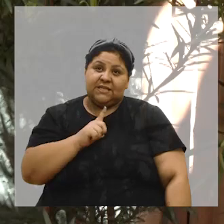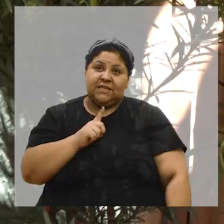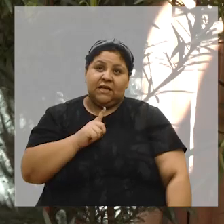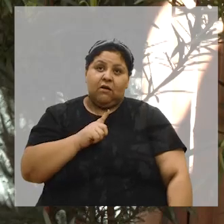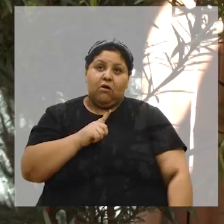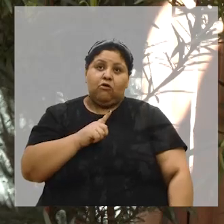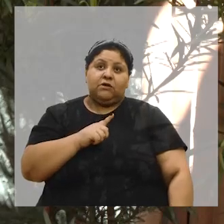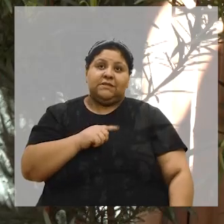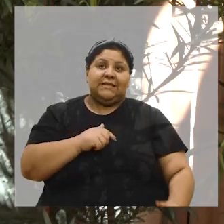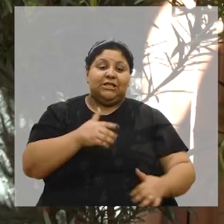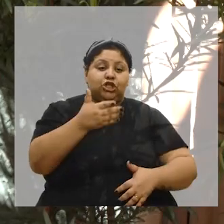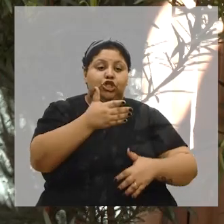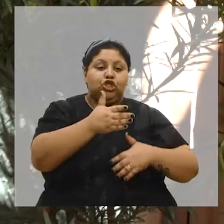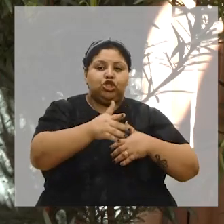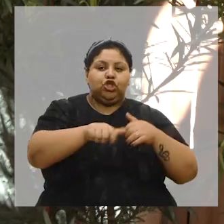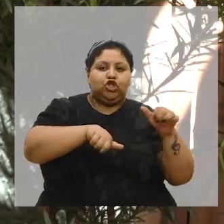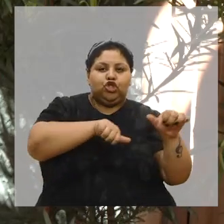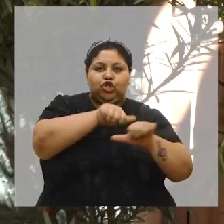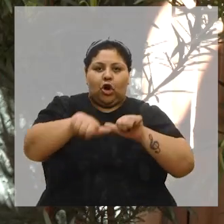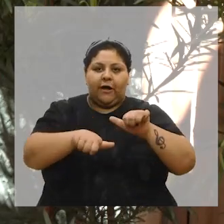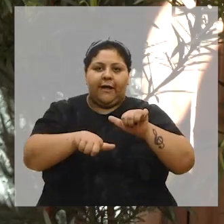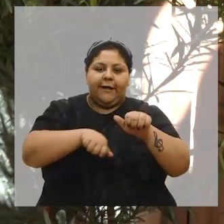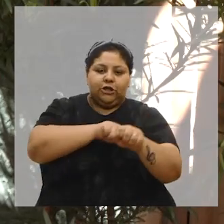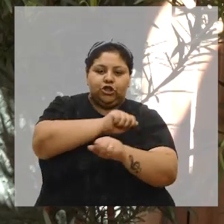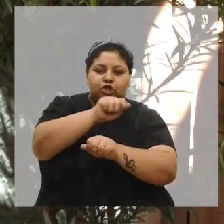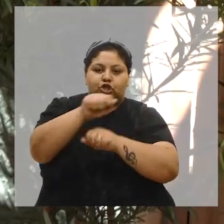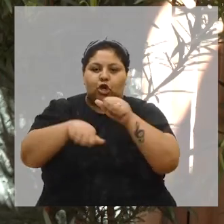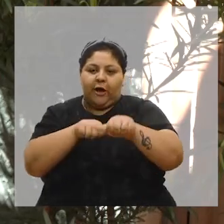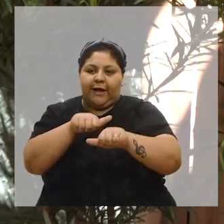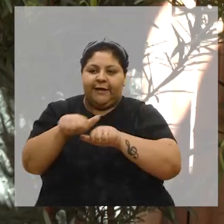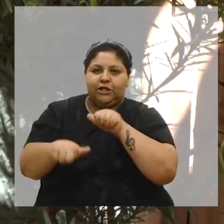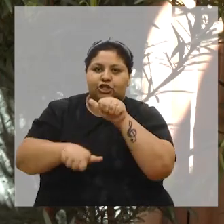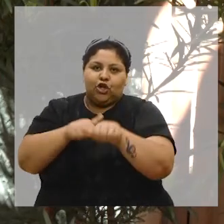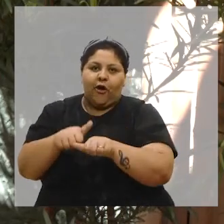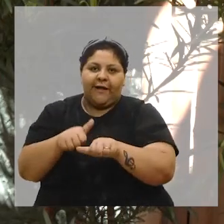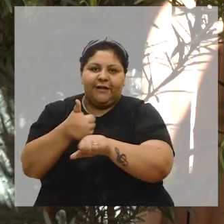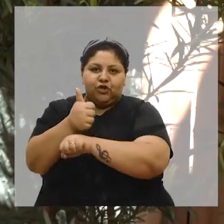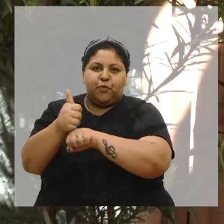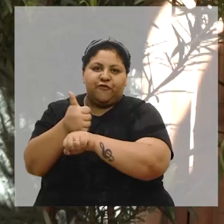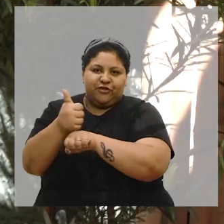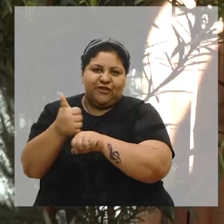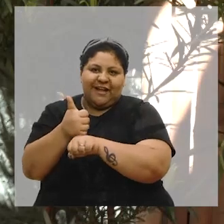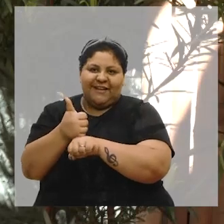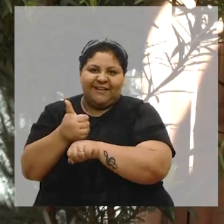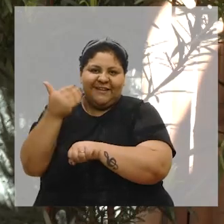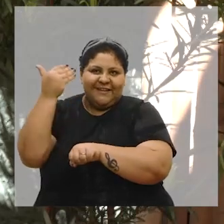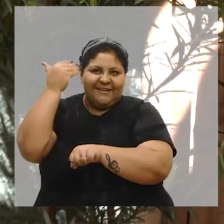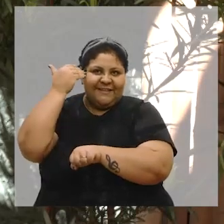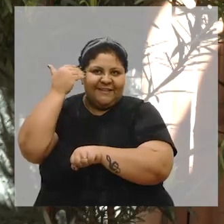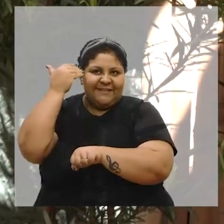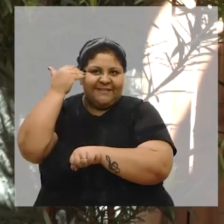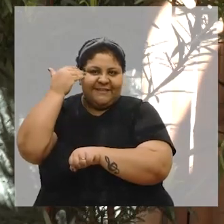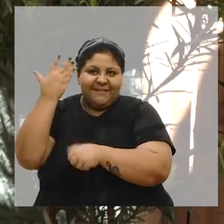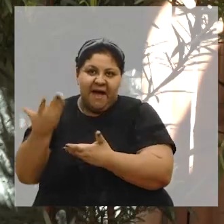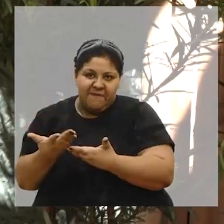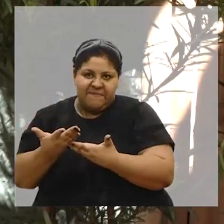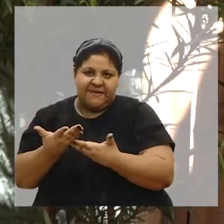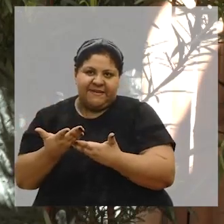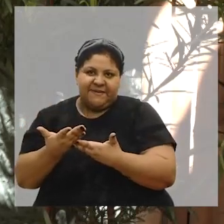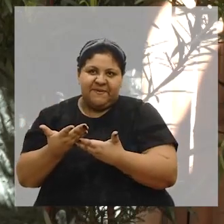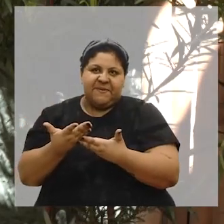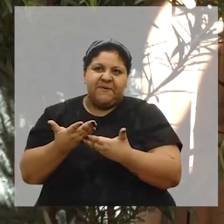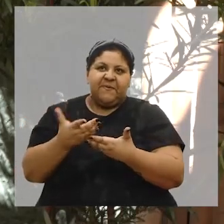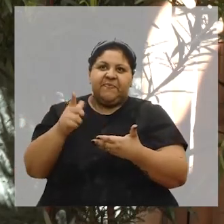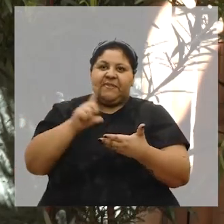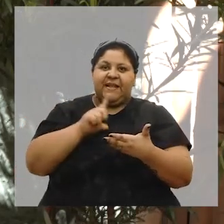existe muita rotatividade, né? Então, e para te não cair na mesmice, às vezes o chefe está aqui 2, 3 meses, aí abre um